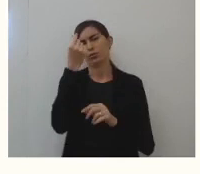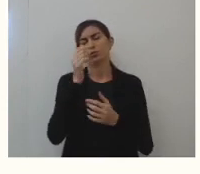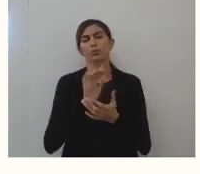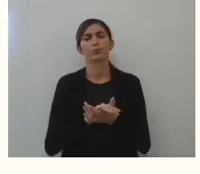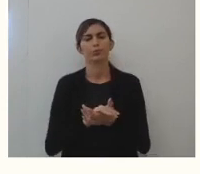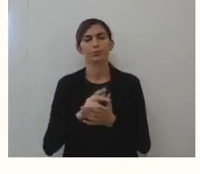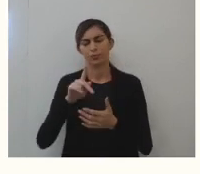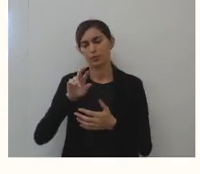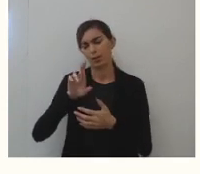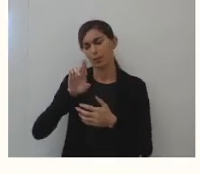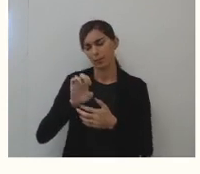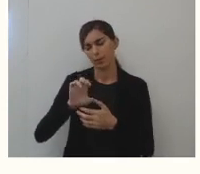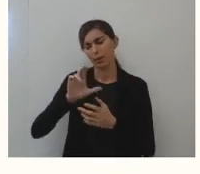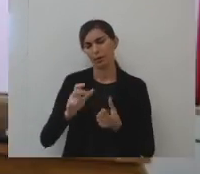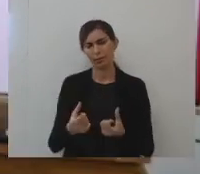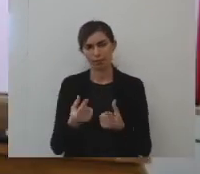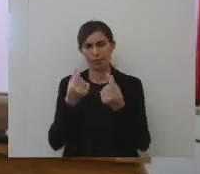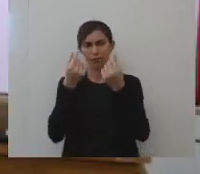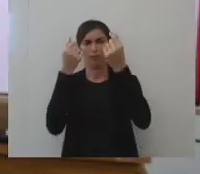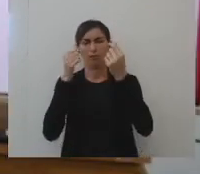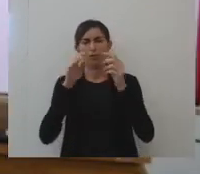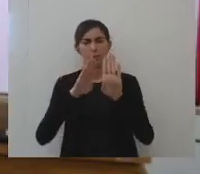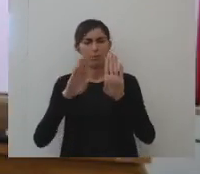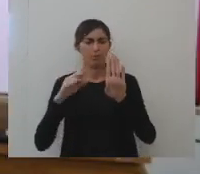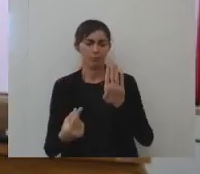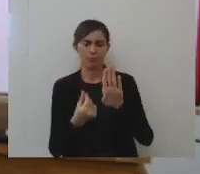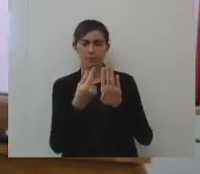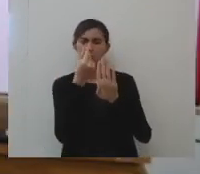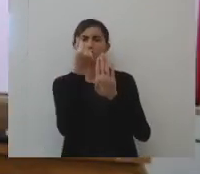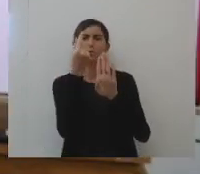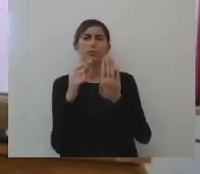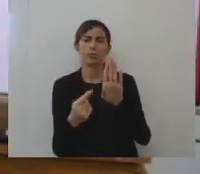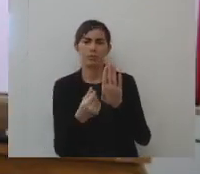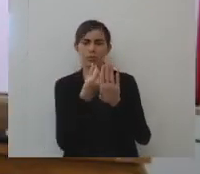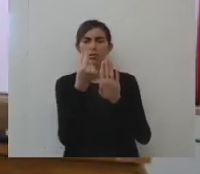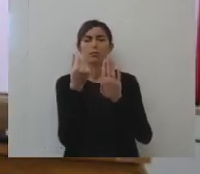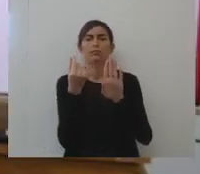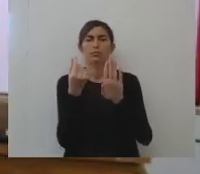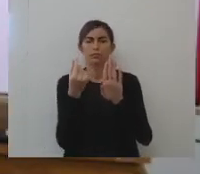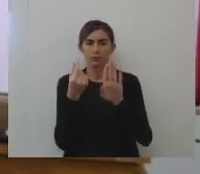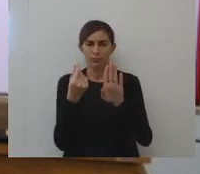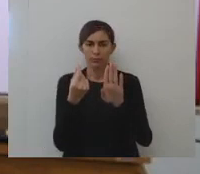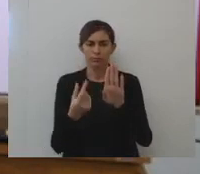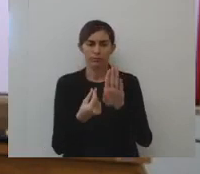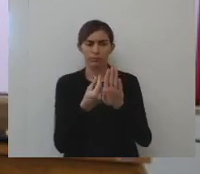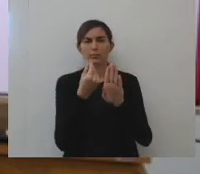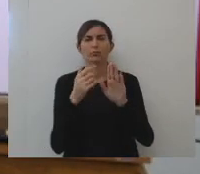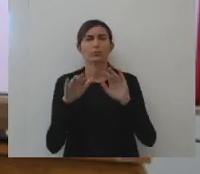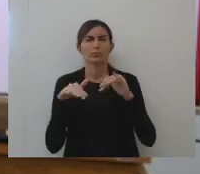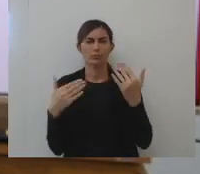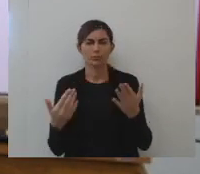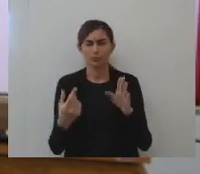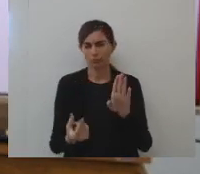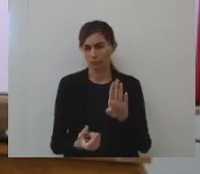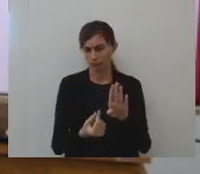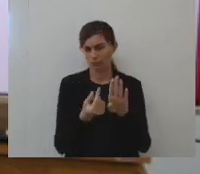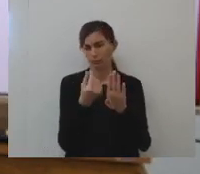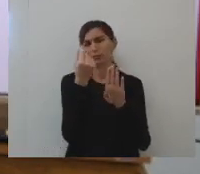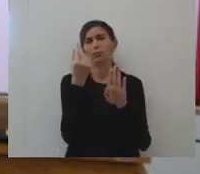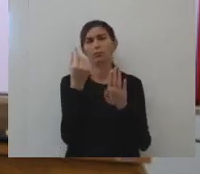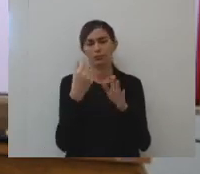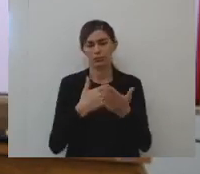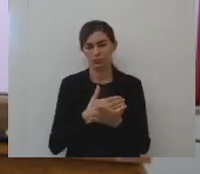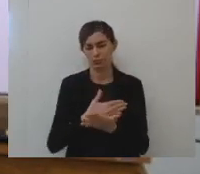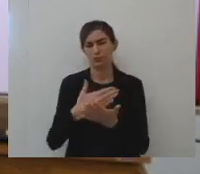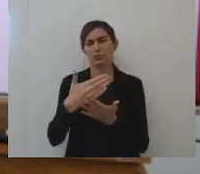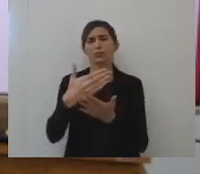do pré-capitalismo, surge a figura do burguês, a figura do mercador, a figura do atravessador. Então, esse atravessador que